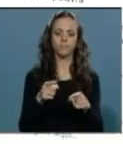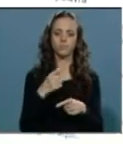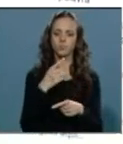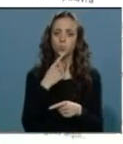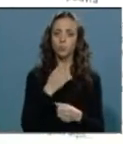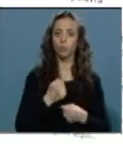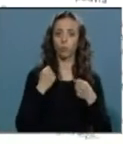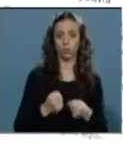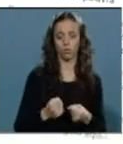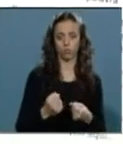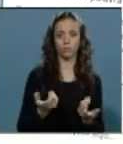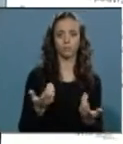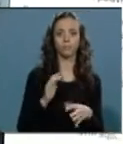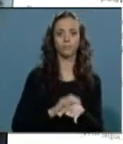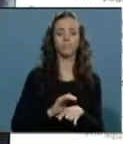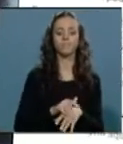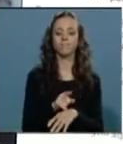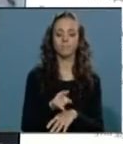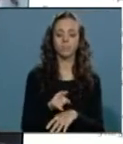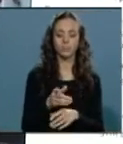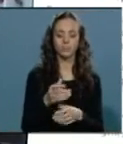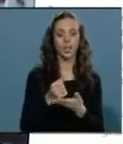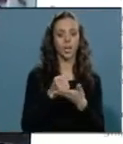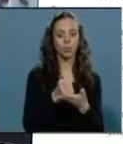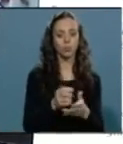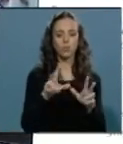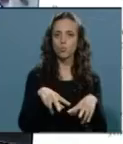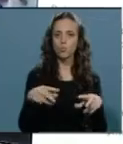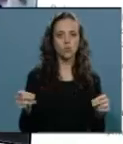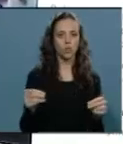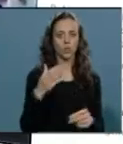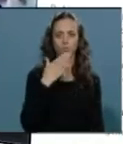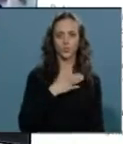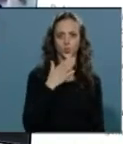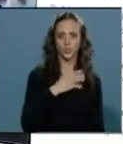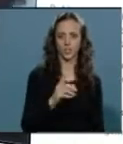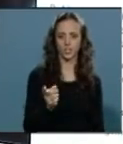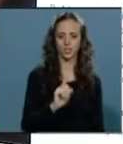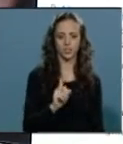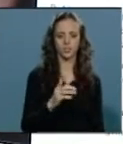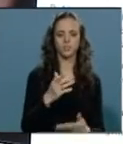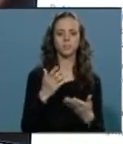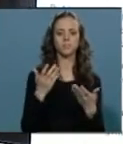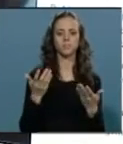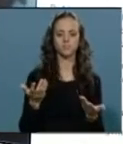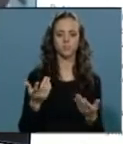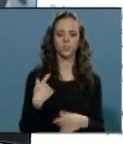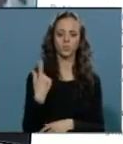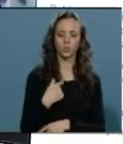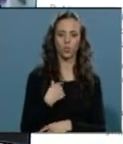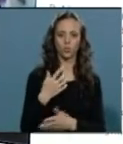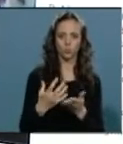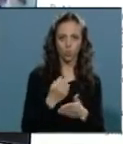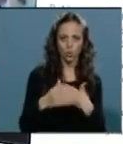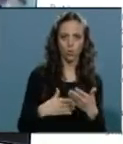extremamente violenta, portanto, estes apoios nunca vão ser suficientes para nós podermos